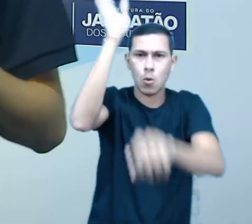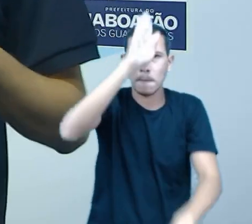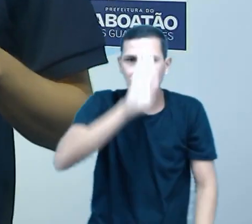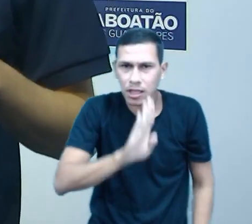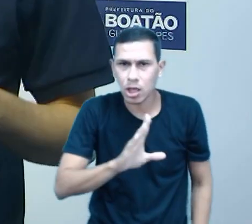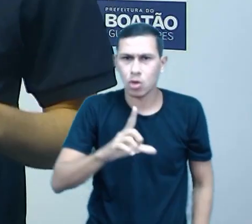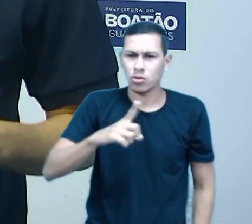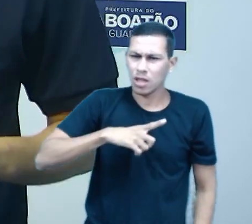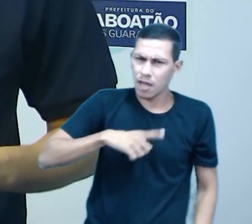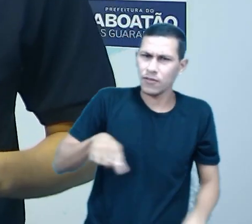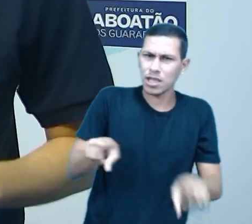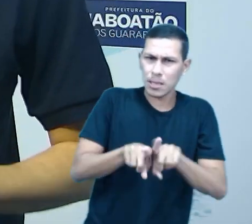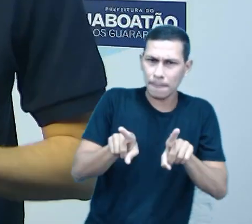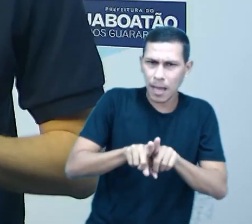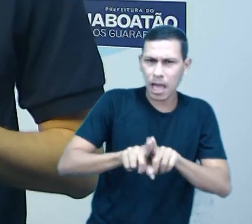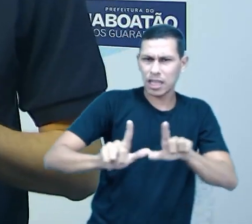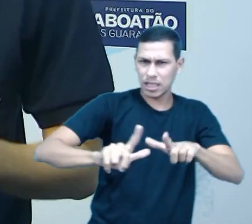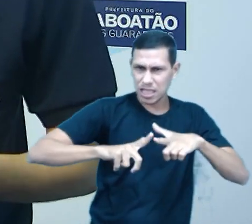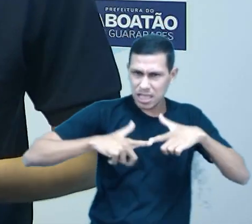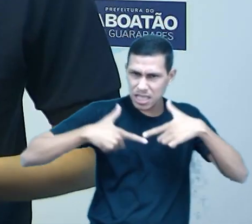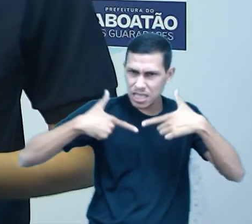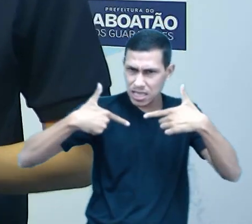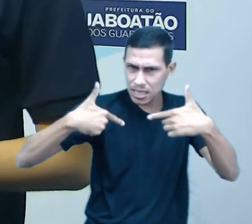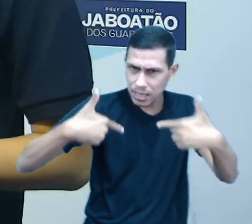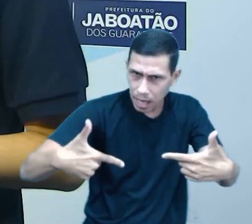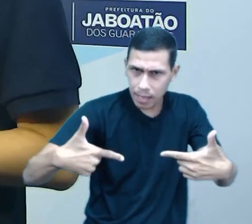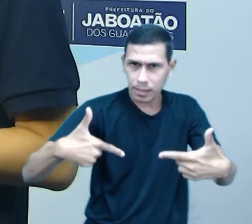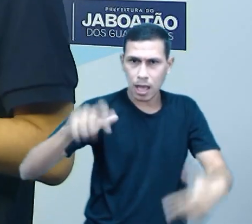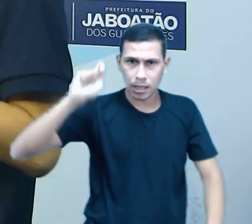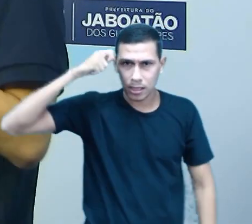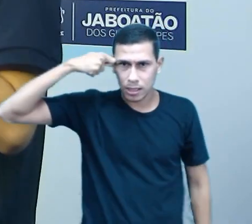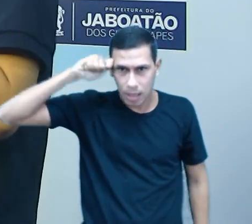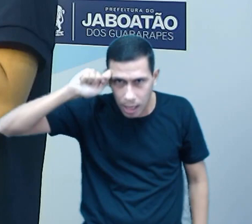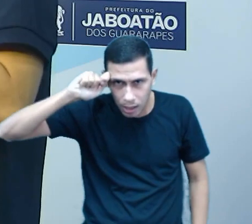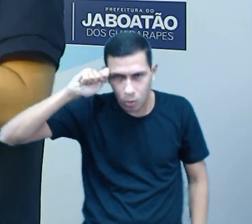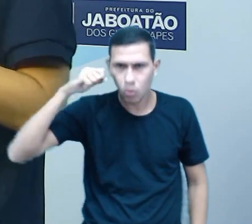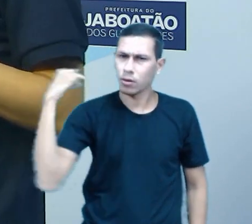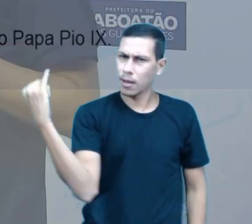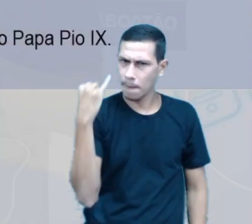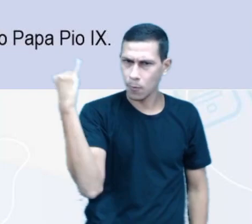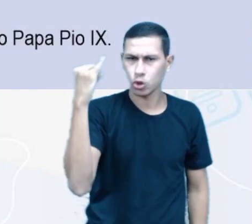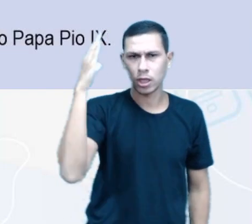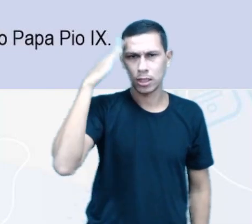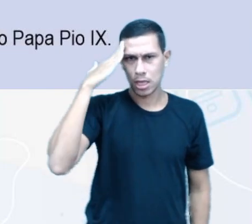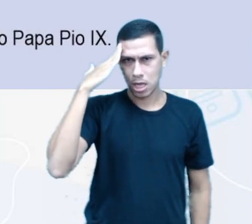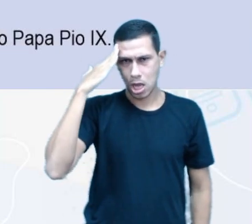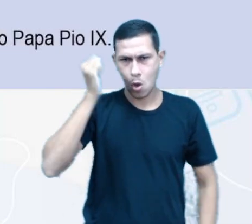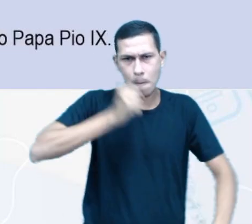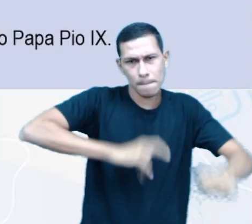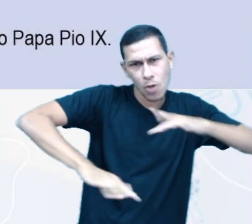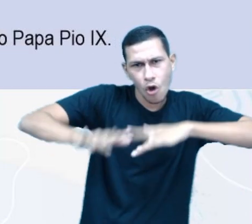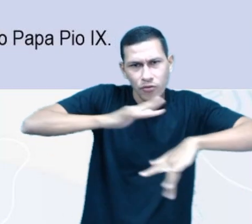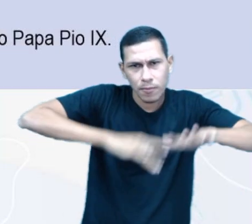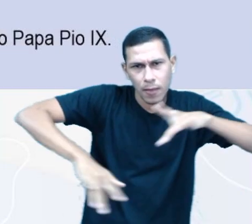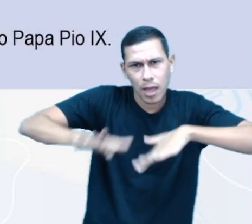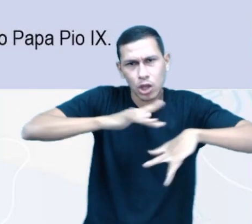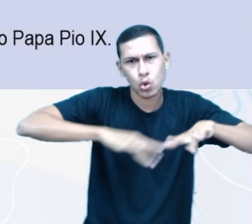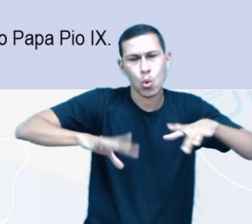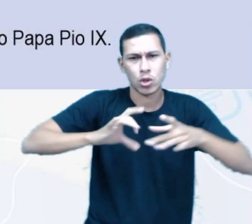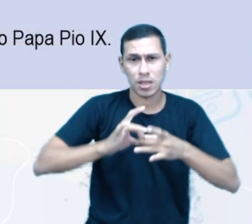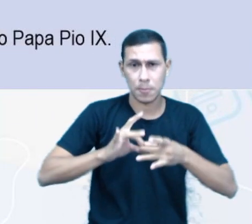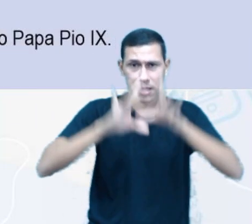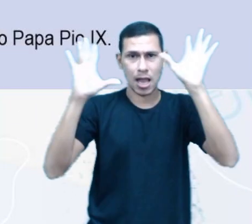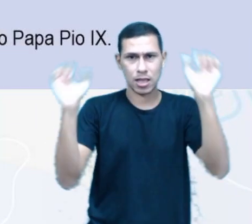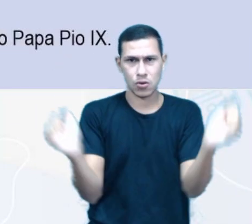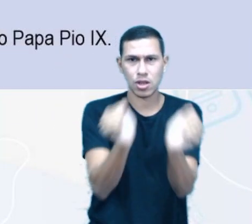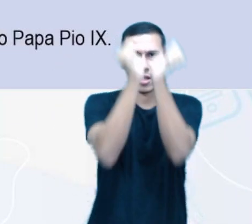houve resistência negra. E isso é fundamental, certo? O movimento abolicionista, ele